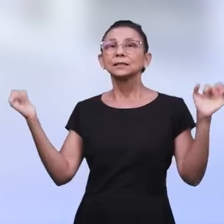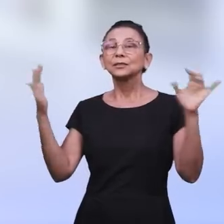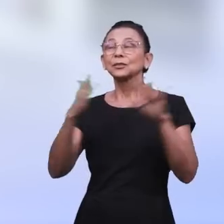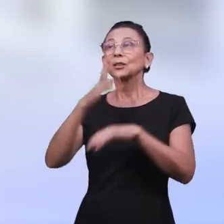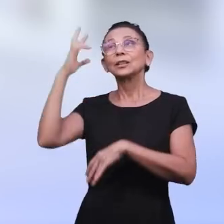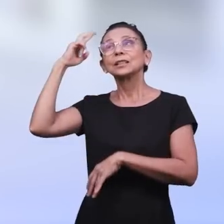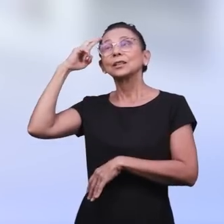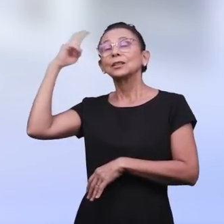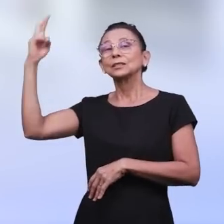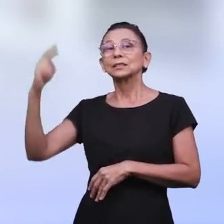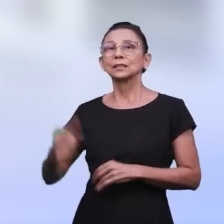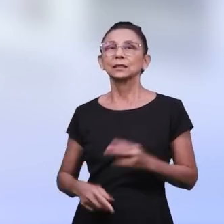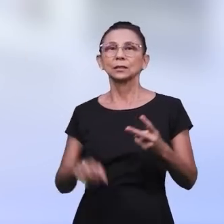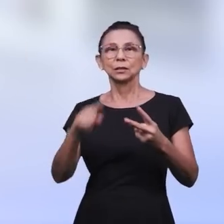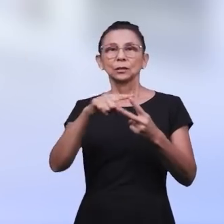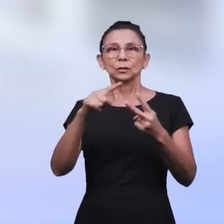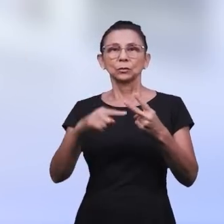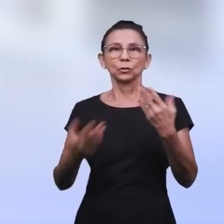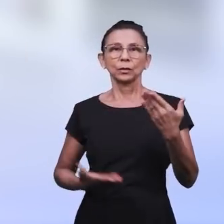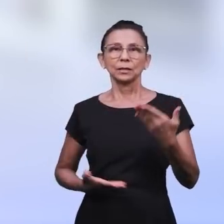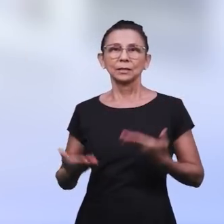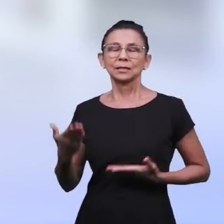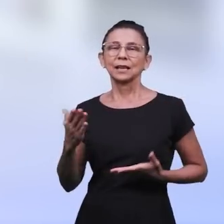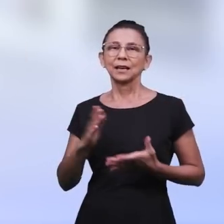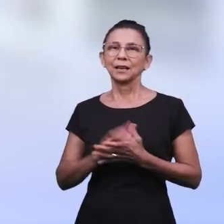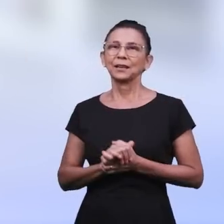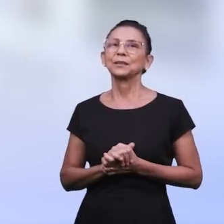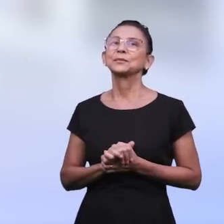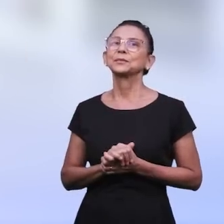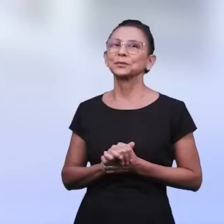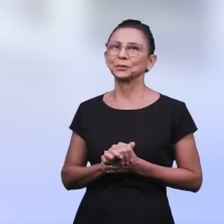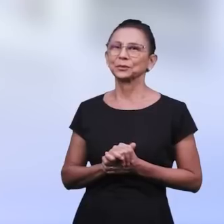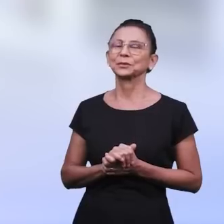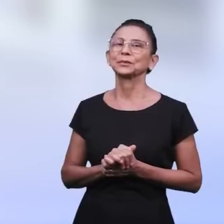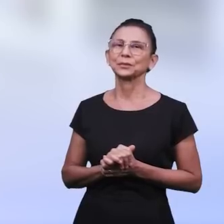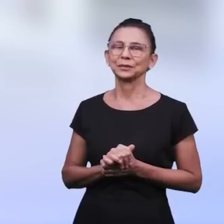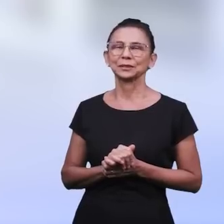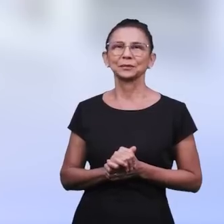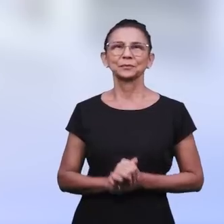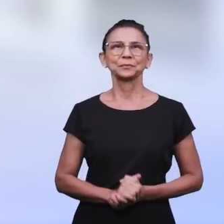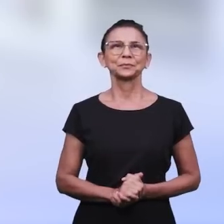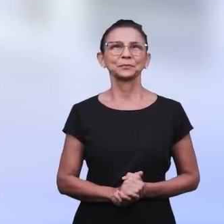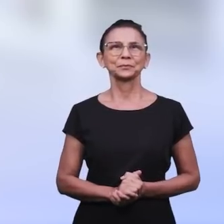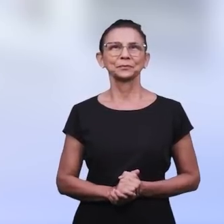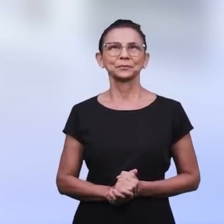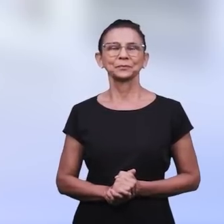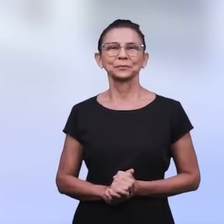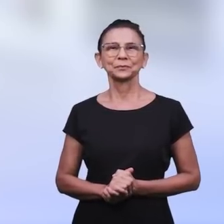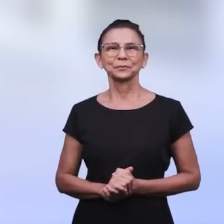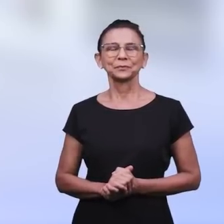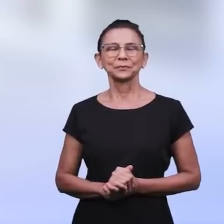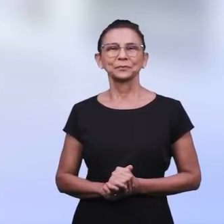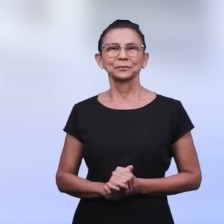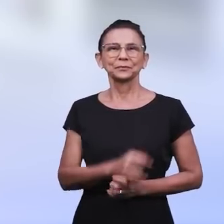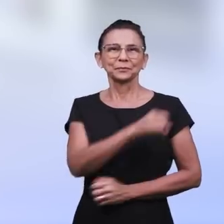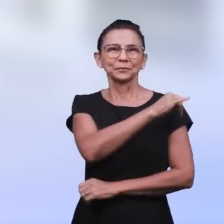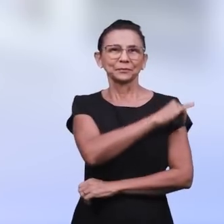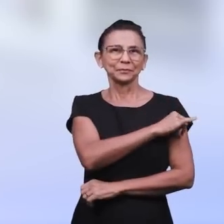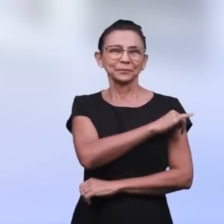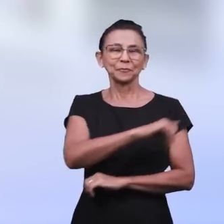glorificação pelas unções de 2 servos para o Ministério da Palavra, ali na região de Realengo, Rio de